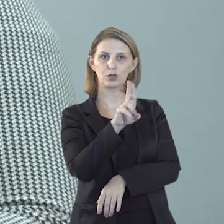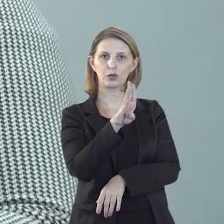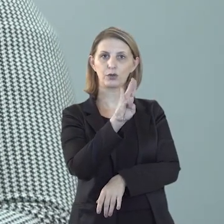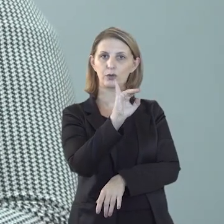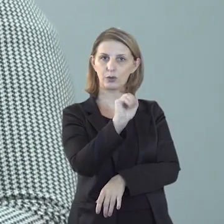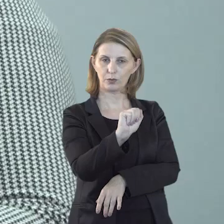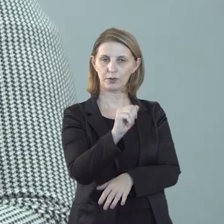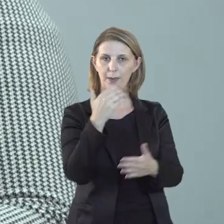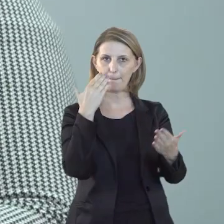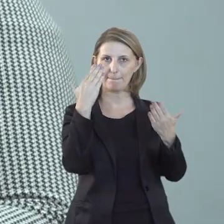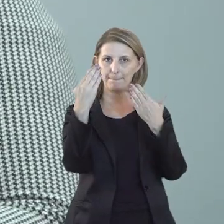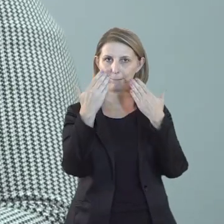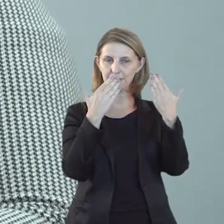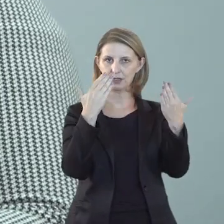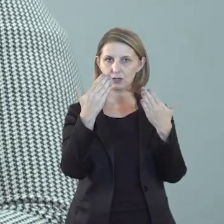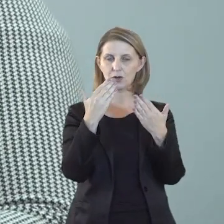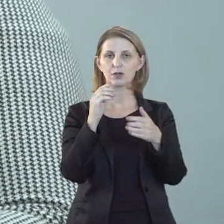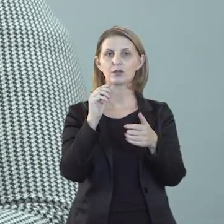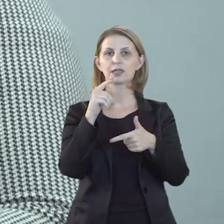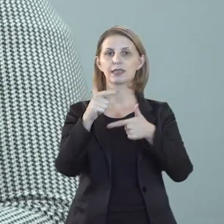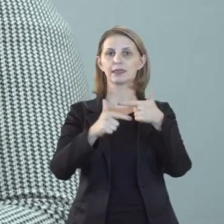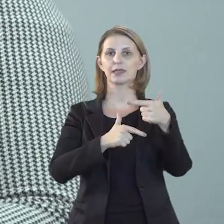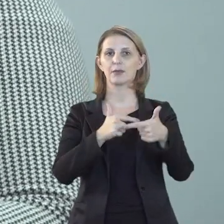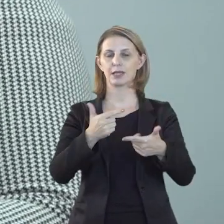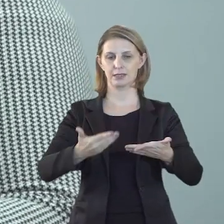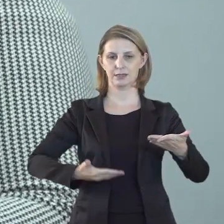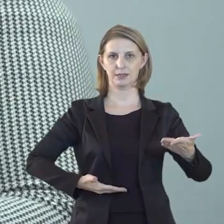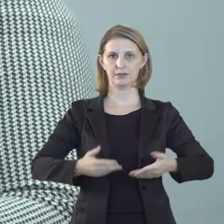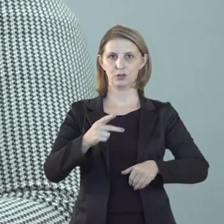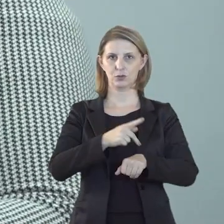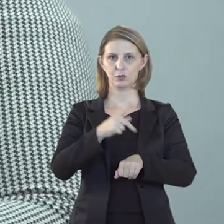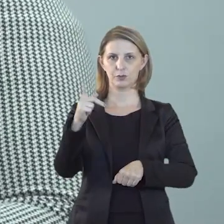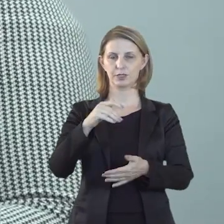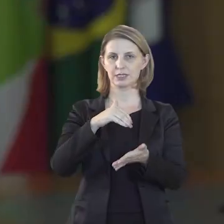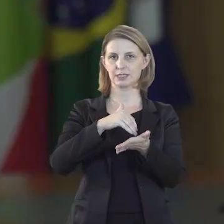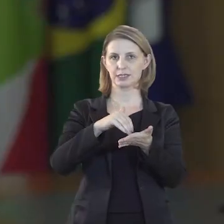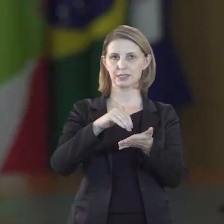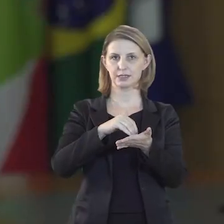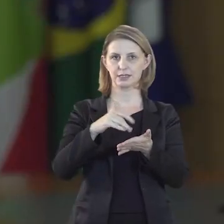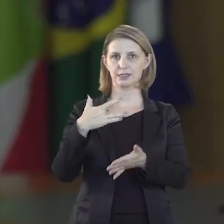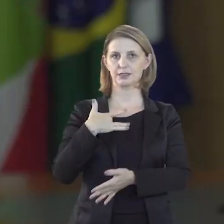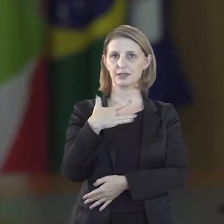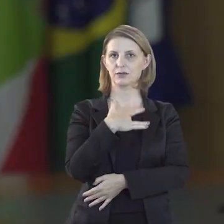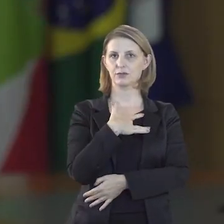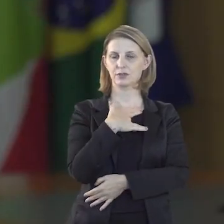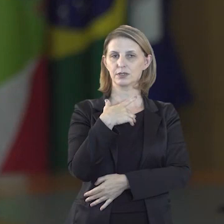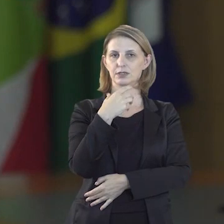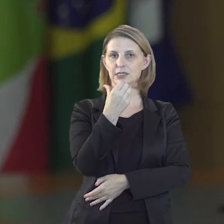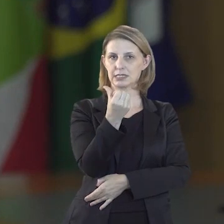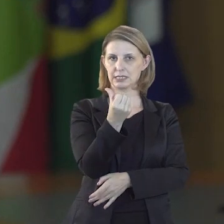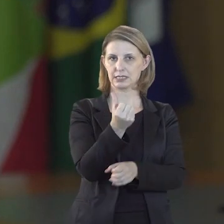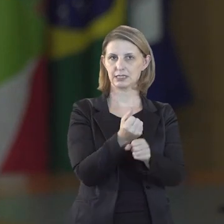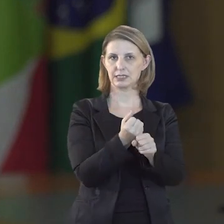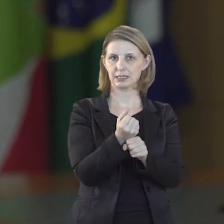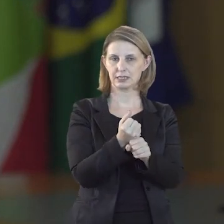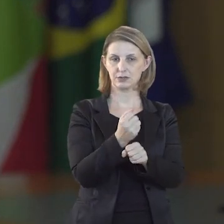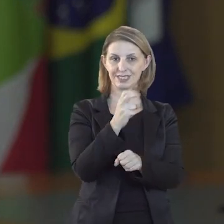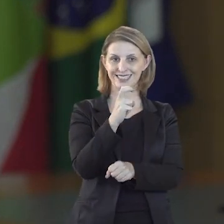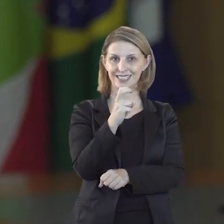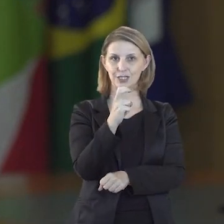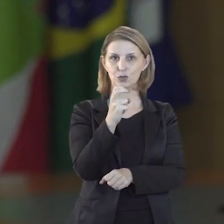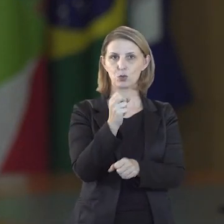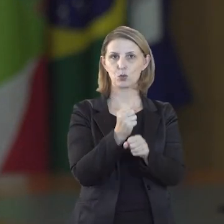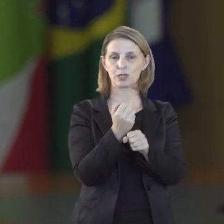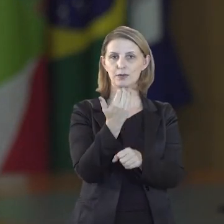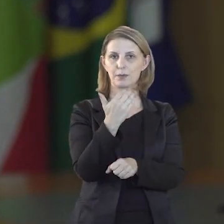é psicóloga formada pela Univale. Atua como servidora pública na Secretaria de Saúde há 6 anos, destes 5